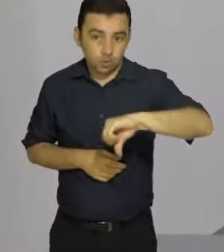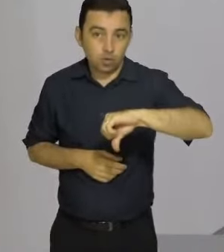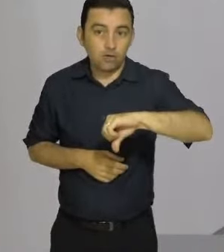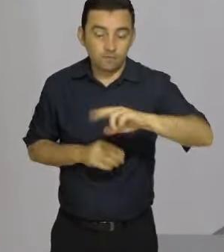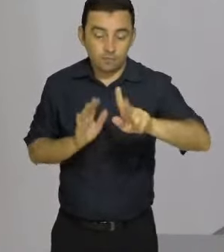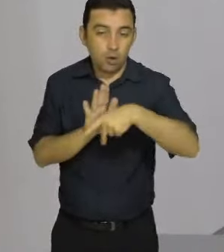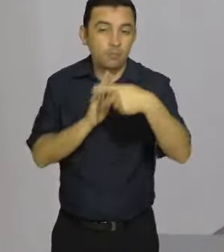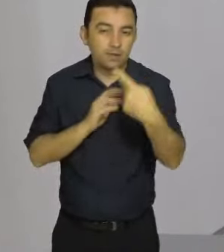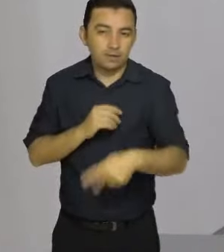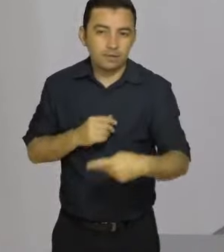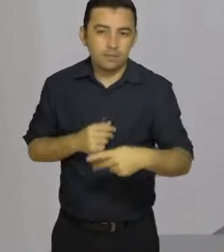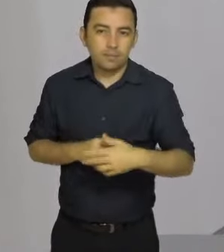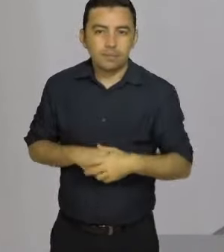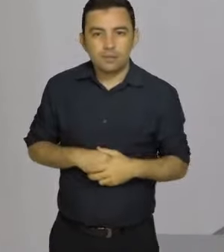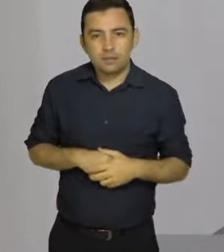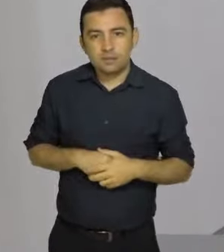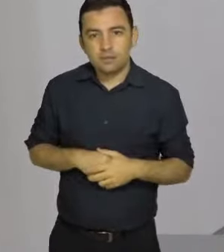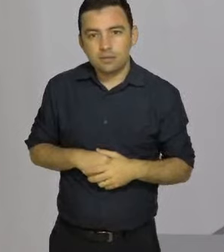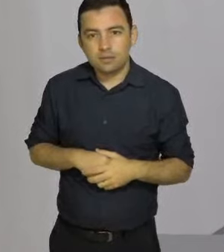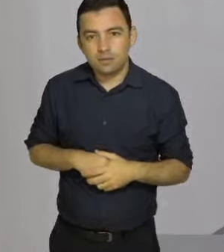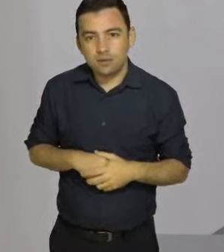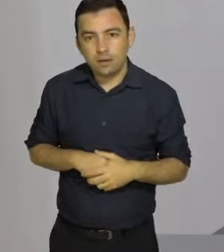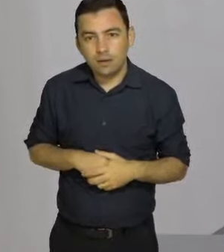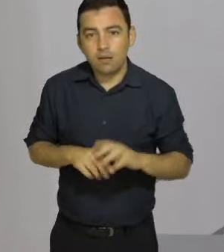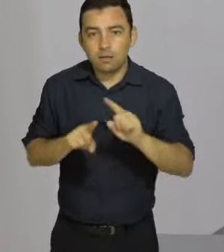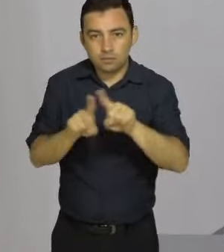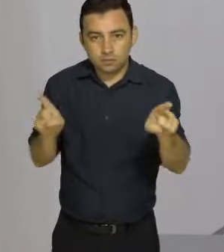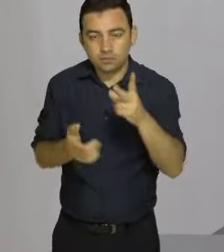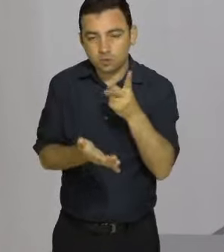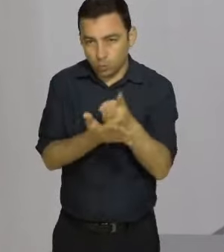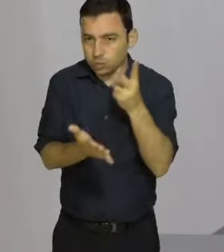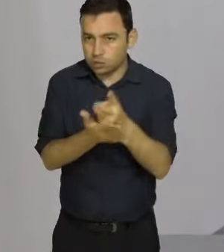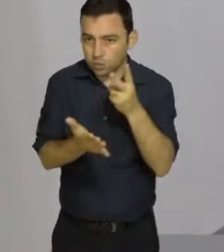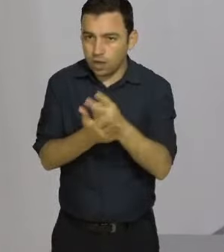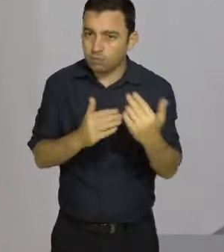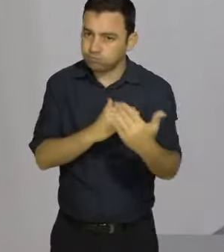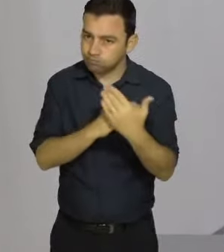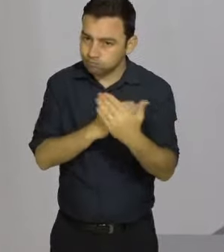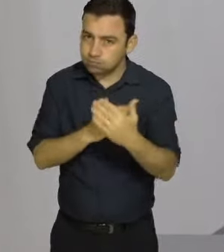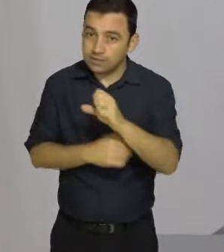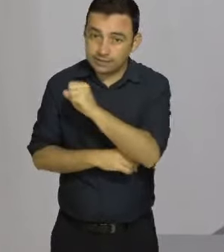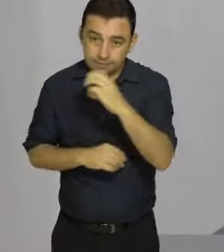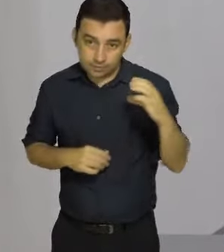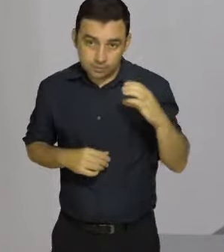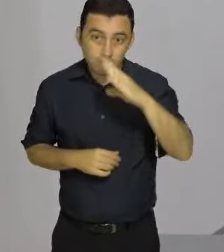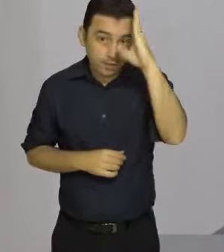estão, que vão continuar nos ajudando, Santa Catarina e o